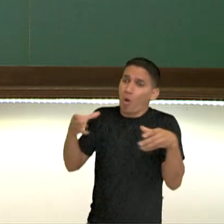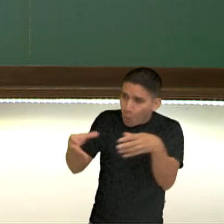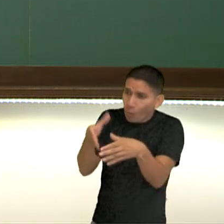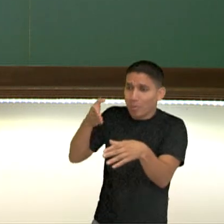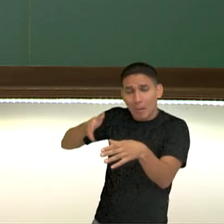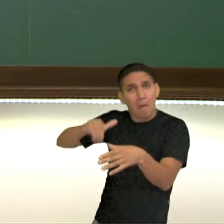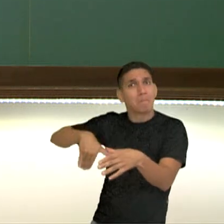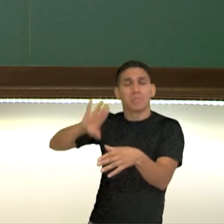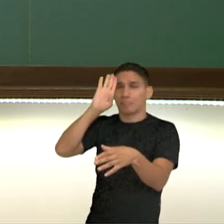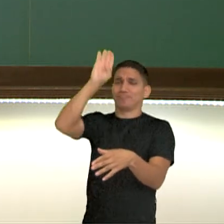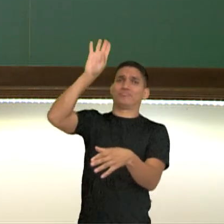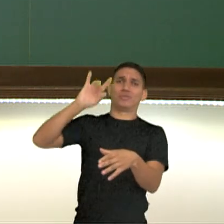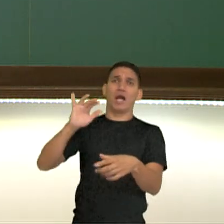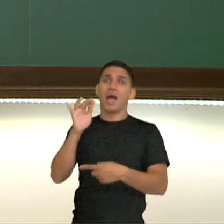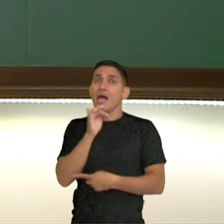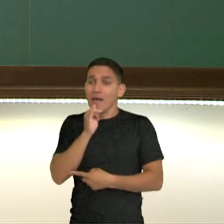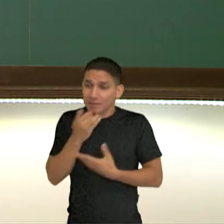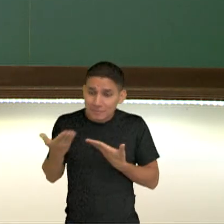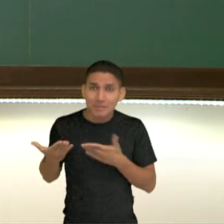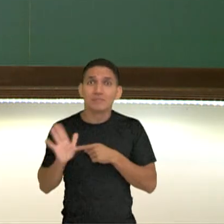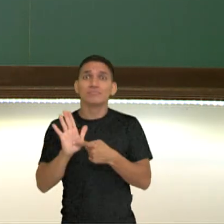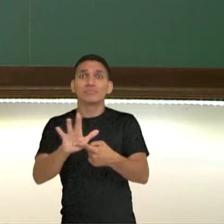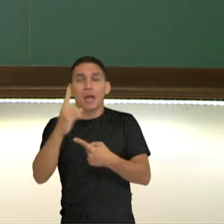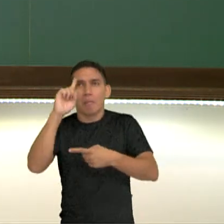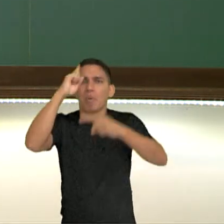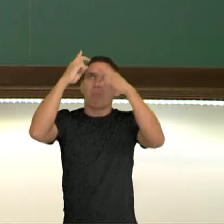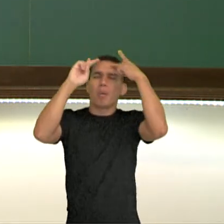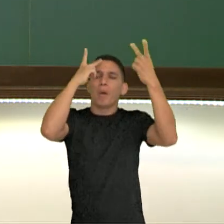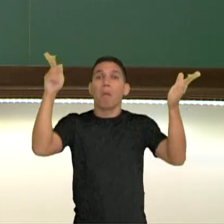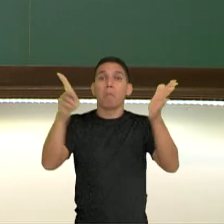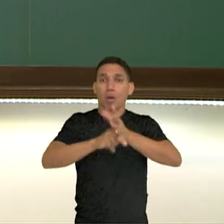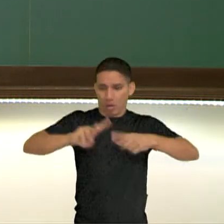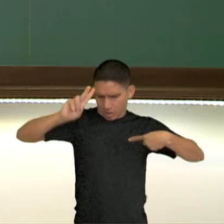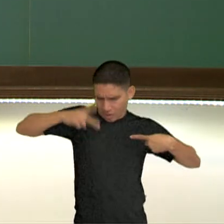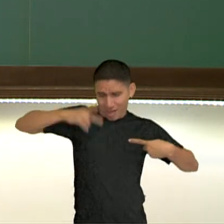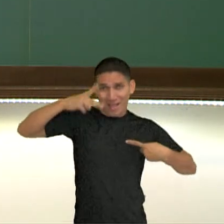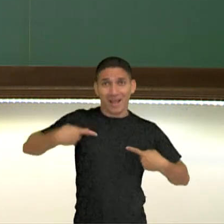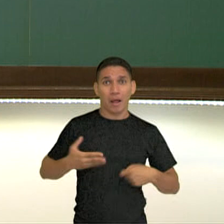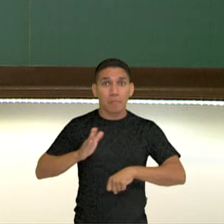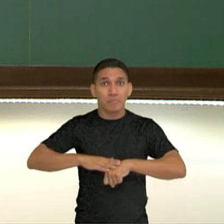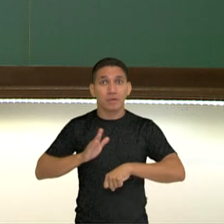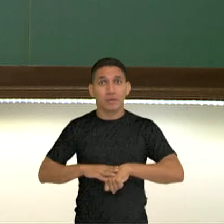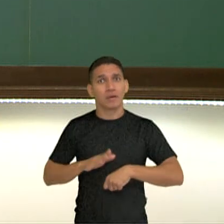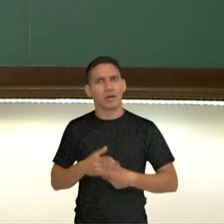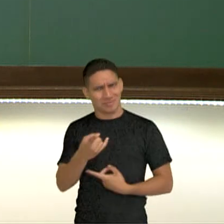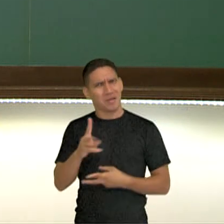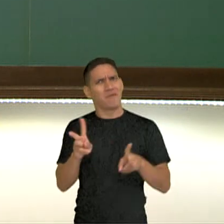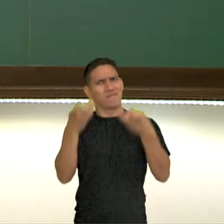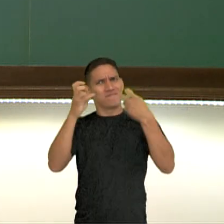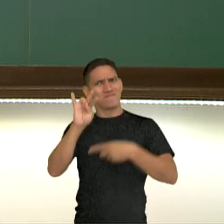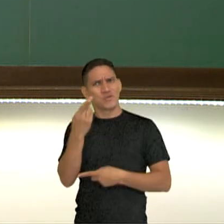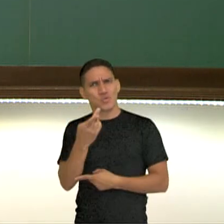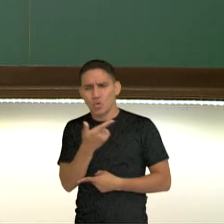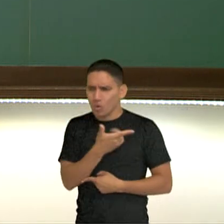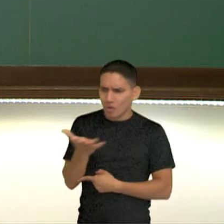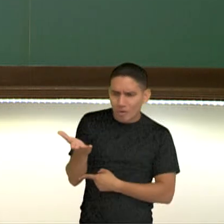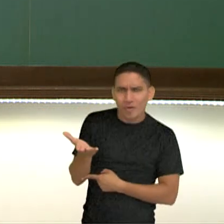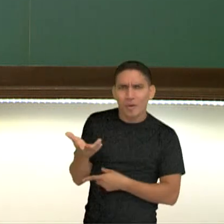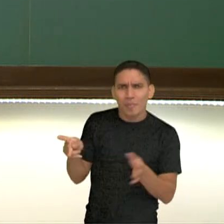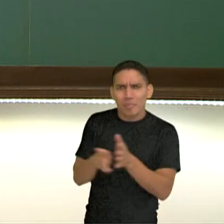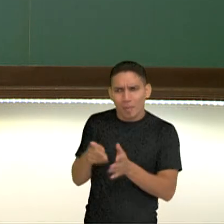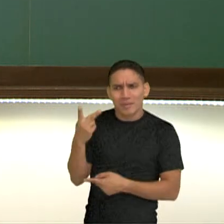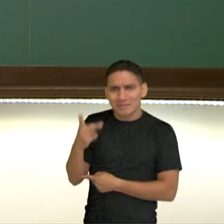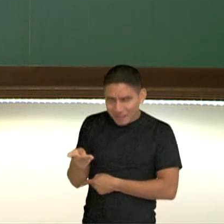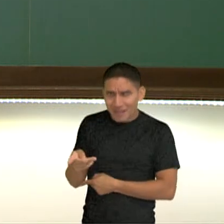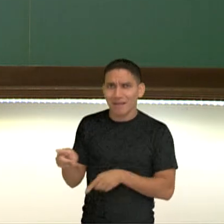exemplos no Brasil criaram percussão sonora a partir da exploração corporal você já ouviu alguma música do barbatuques